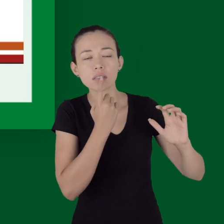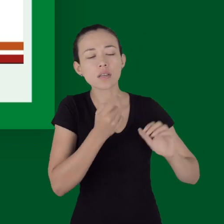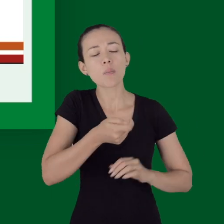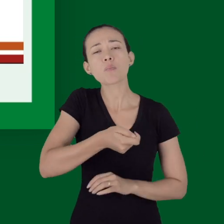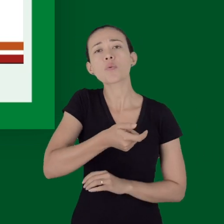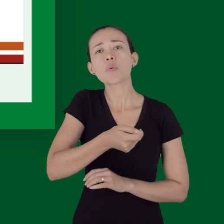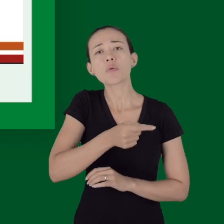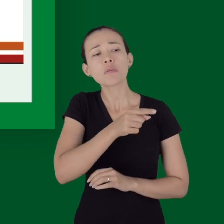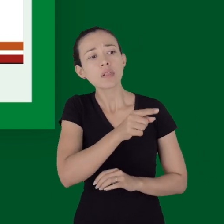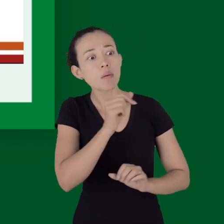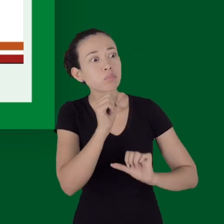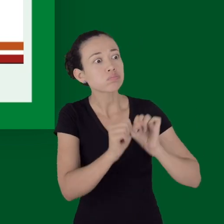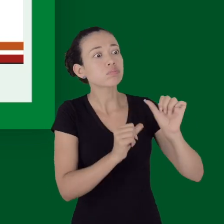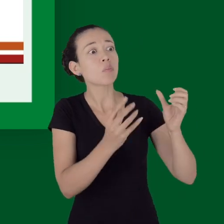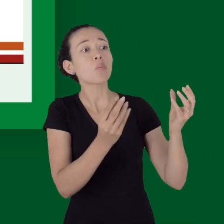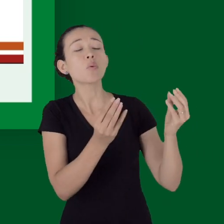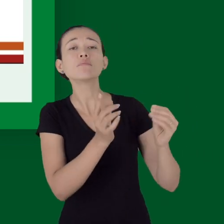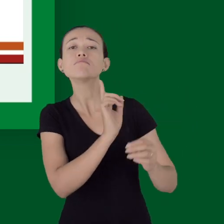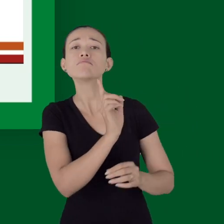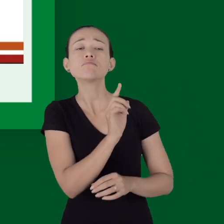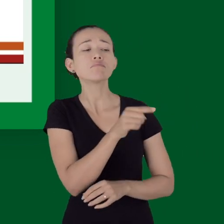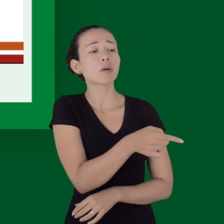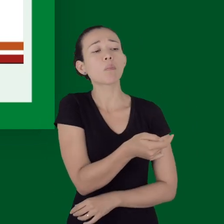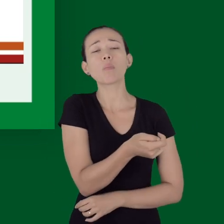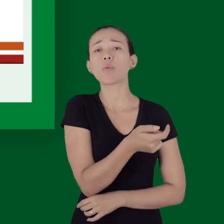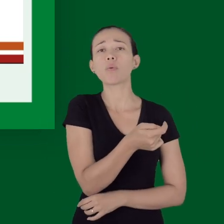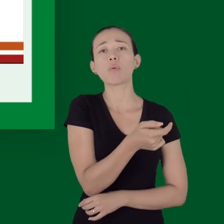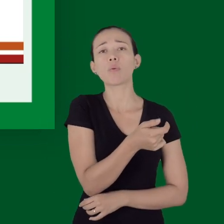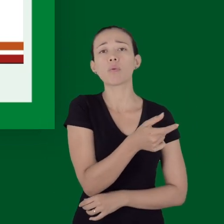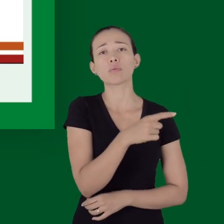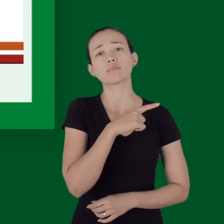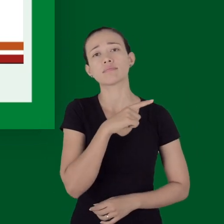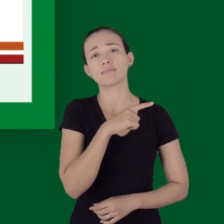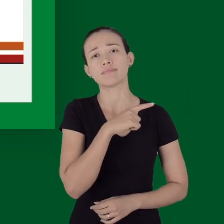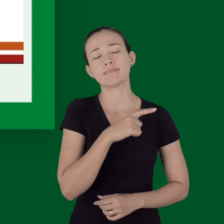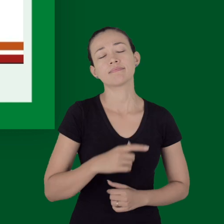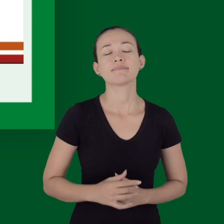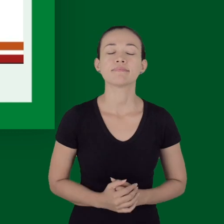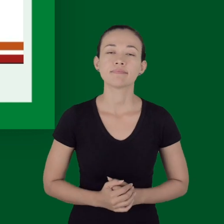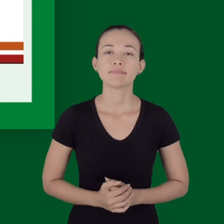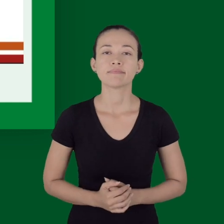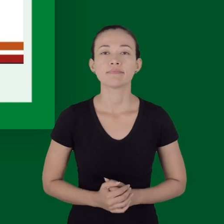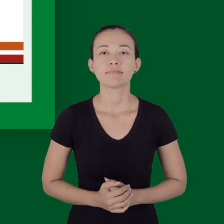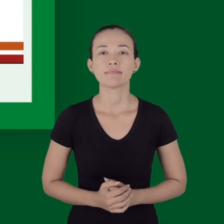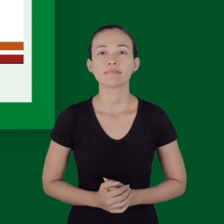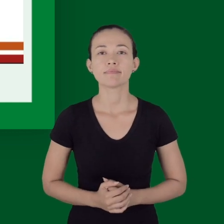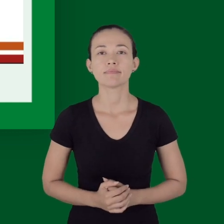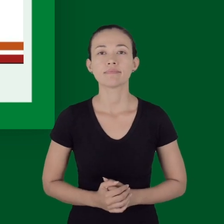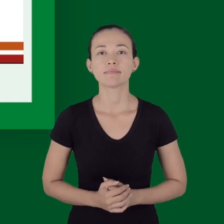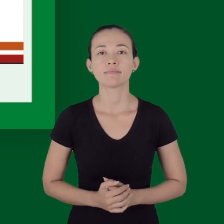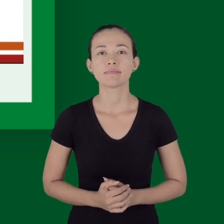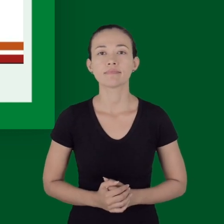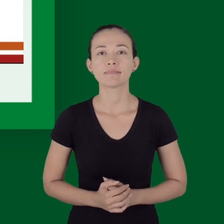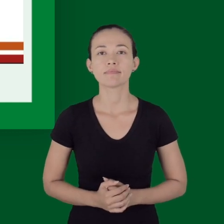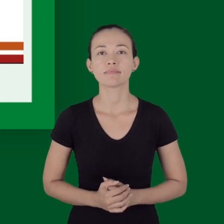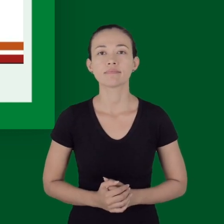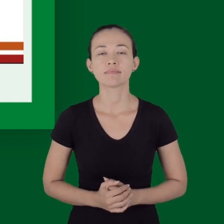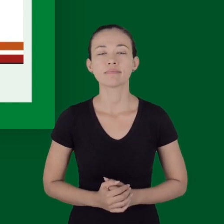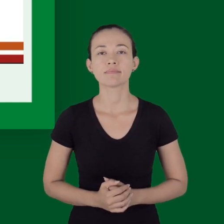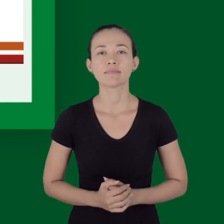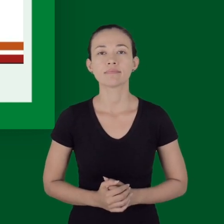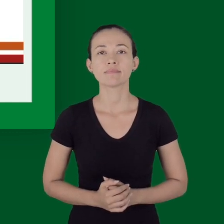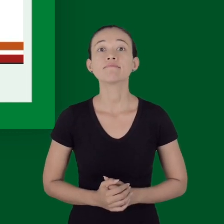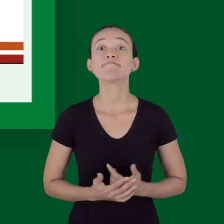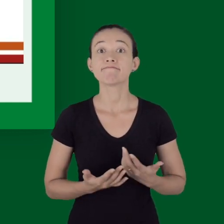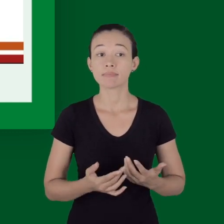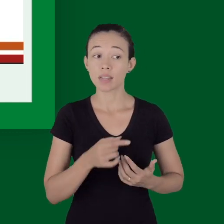para a decisão de conduta, né? Tratando do AVC isquêmico, Aí o tratamento ele vai depender do